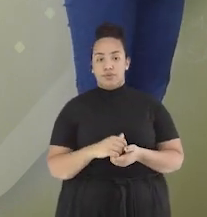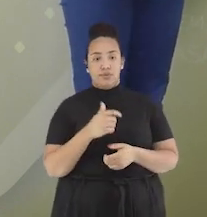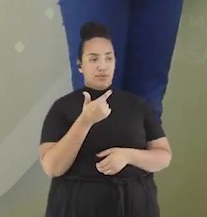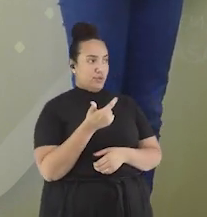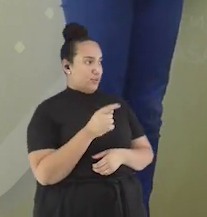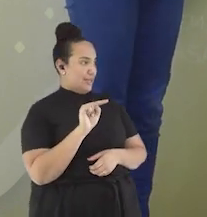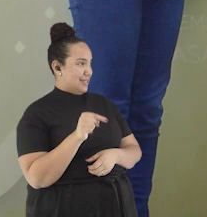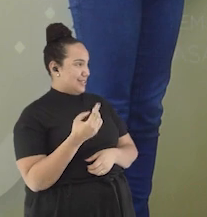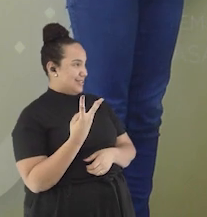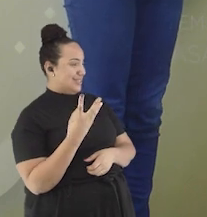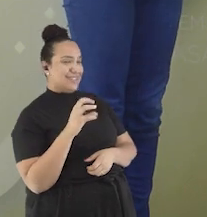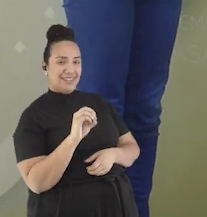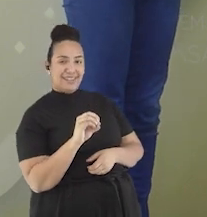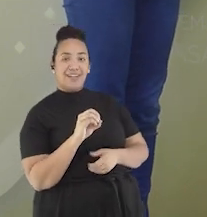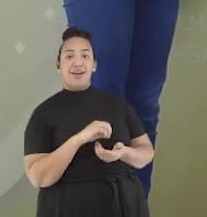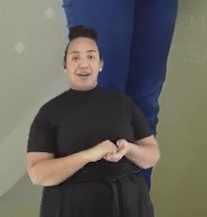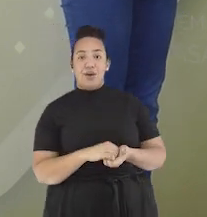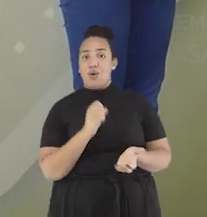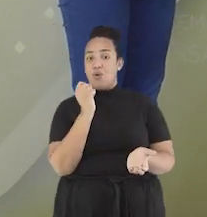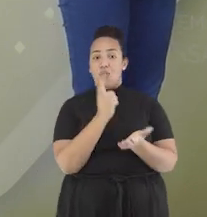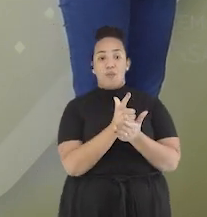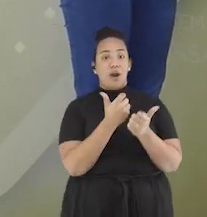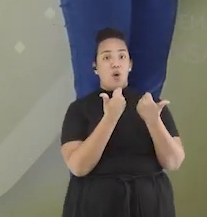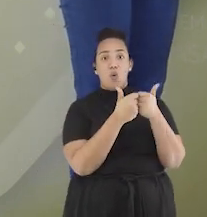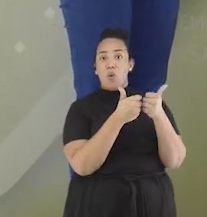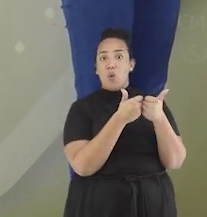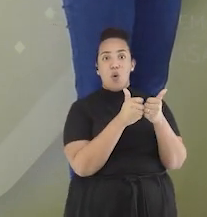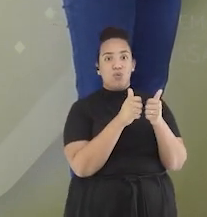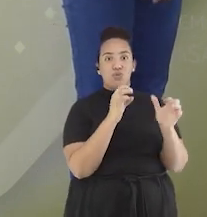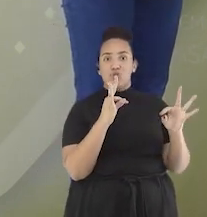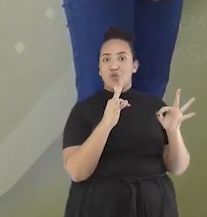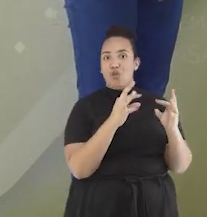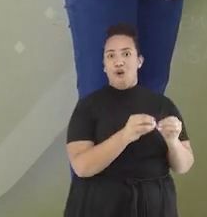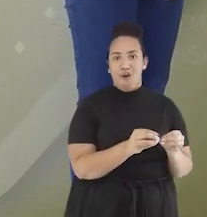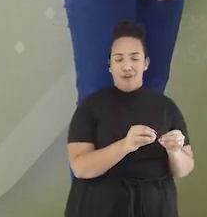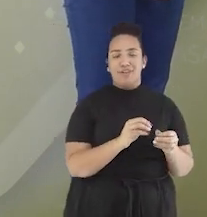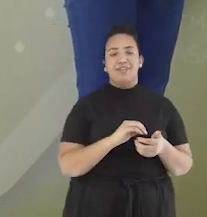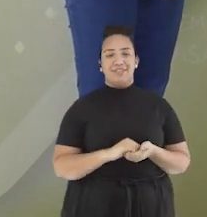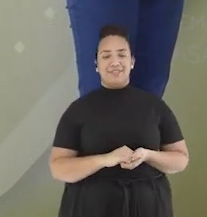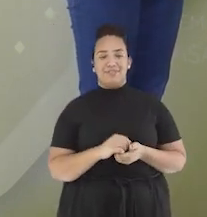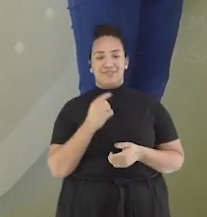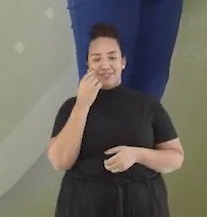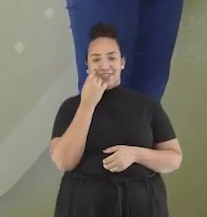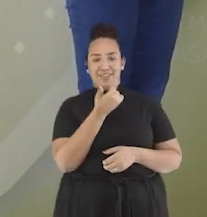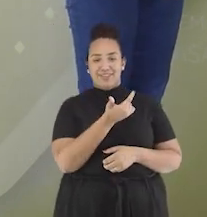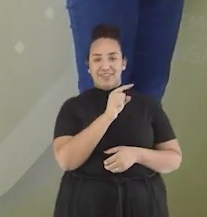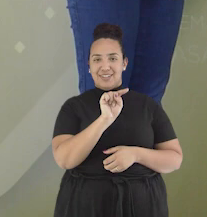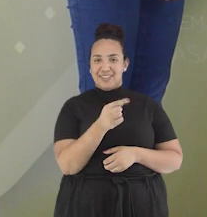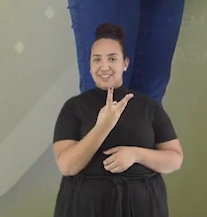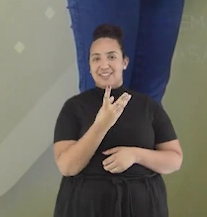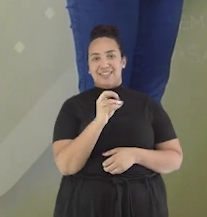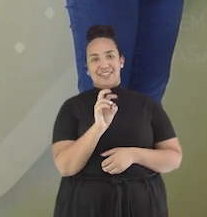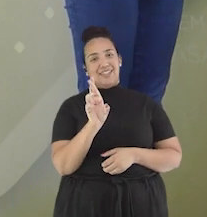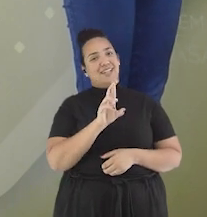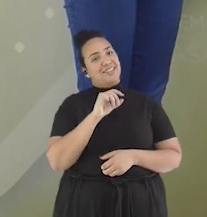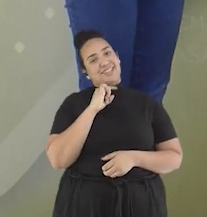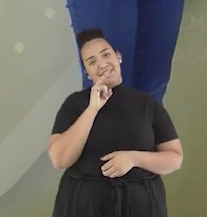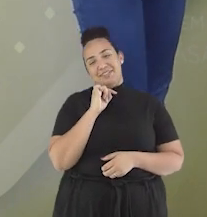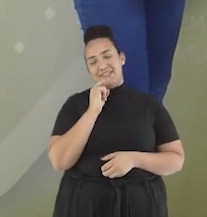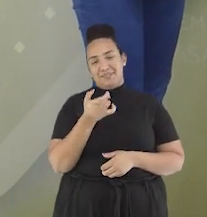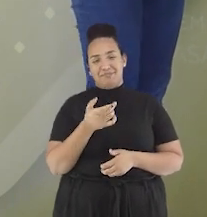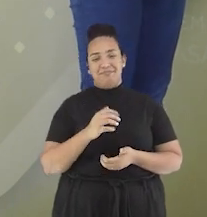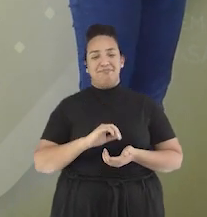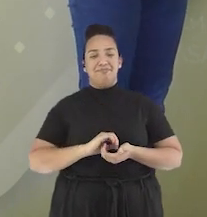2,30. 2,30 e comprar o ônibus todo pra ele. Queria o ônibus todo pra ele. Vê se pode uma coisa dessa com 2,30. Não dá, né,